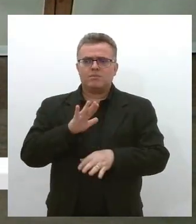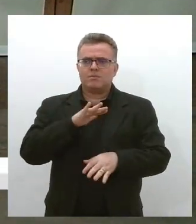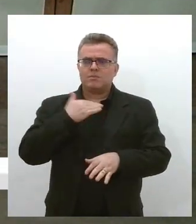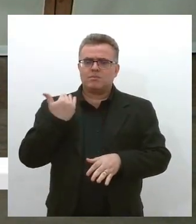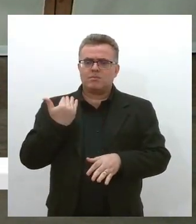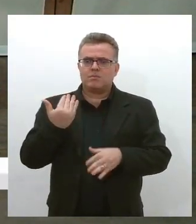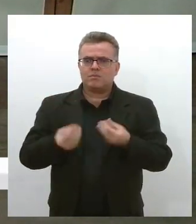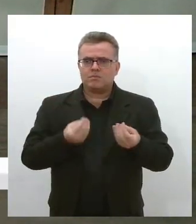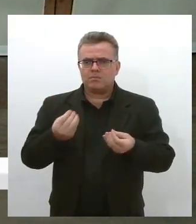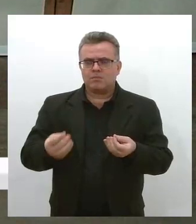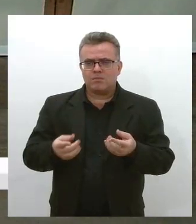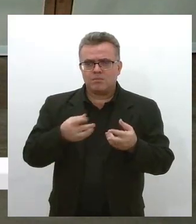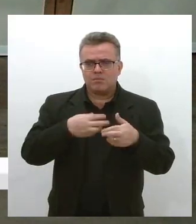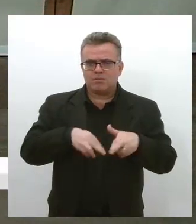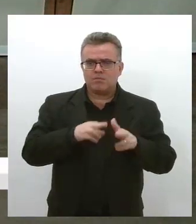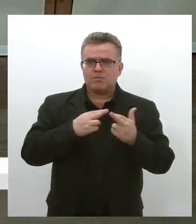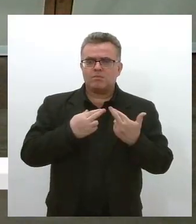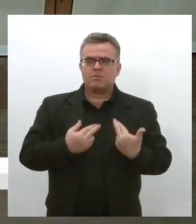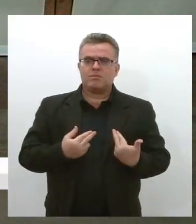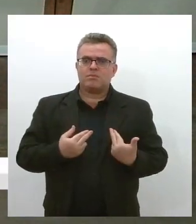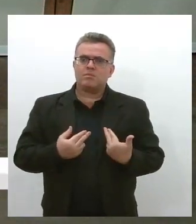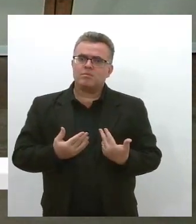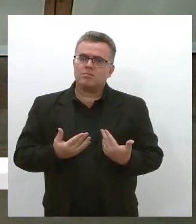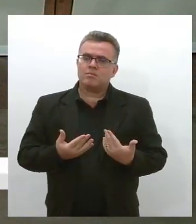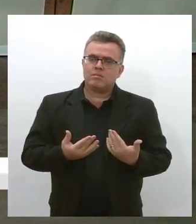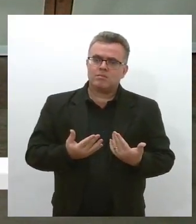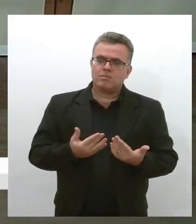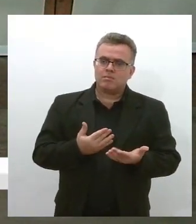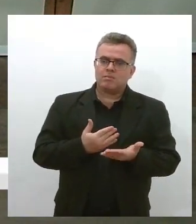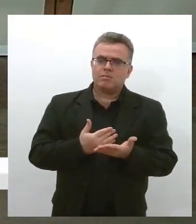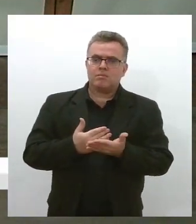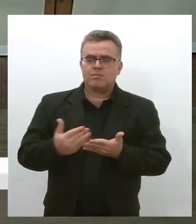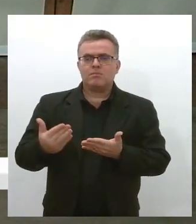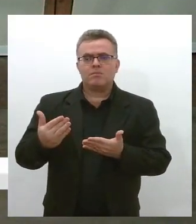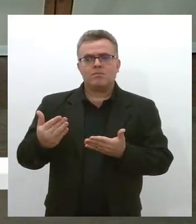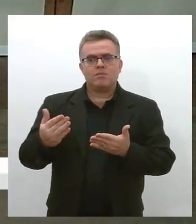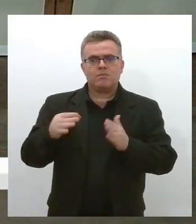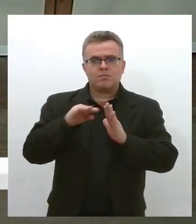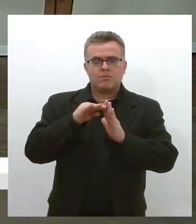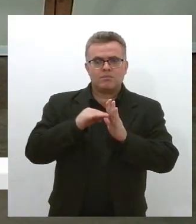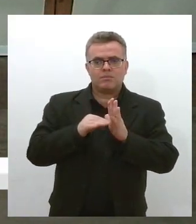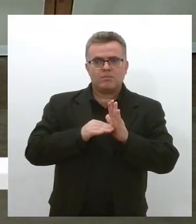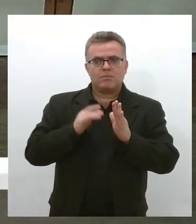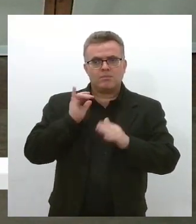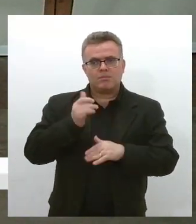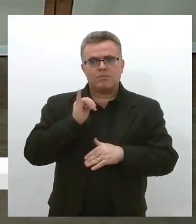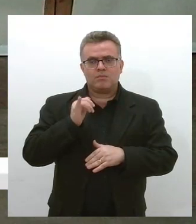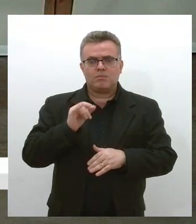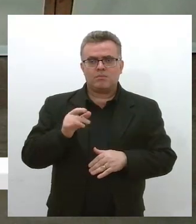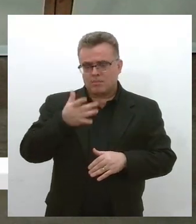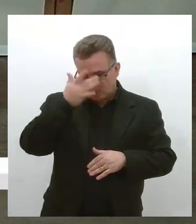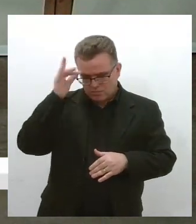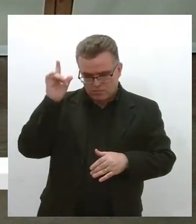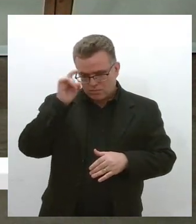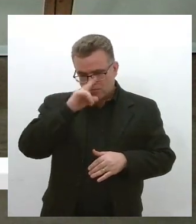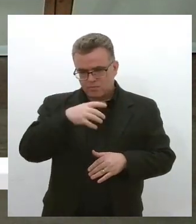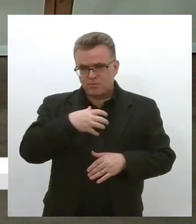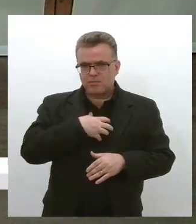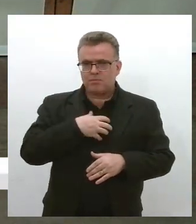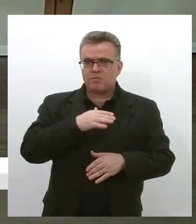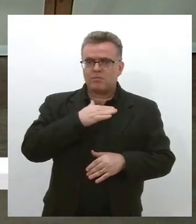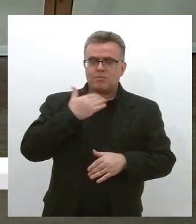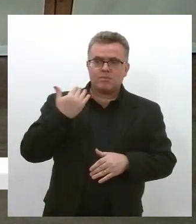etc. A gente começou dizendo no programa que as pessoas têm dificuldade de se deparar com a morte,